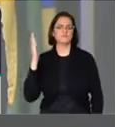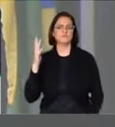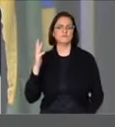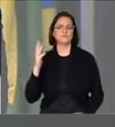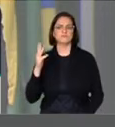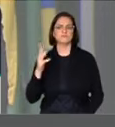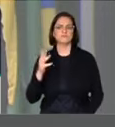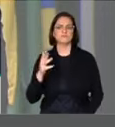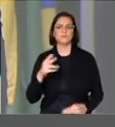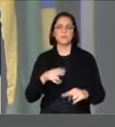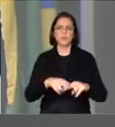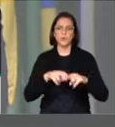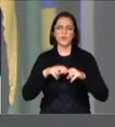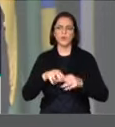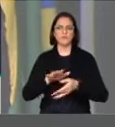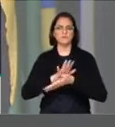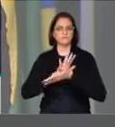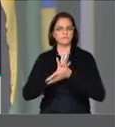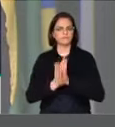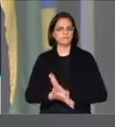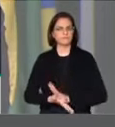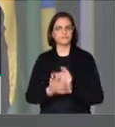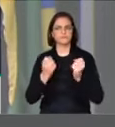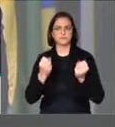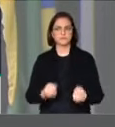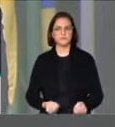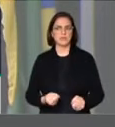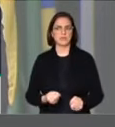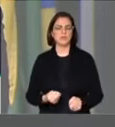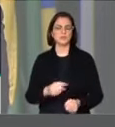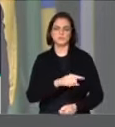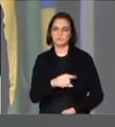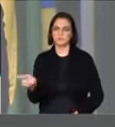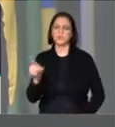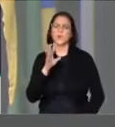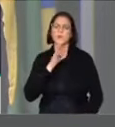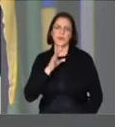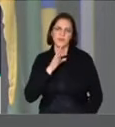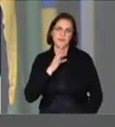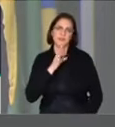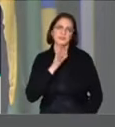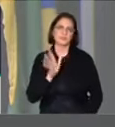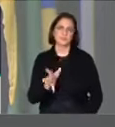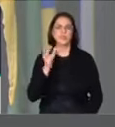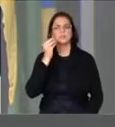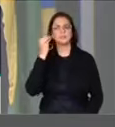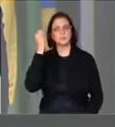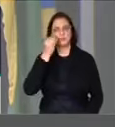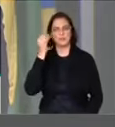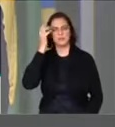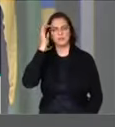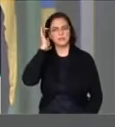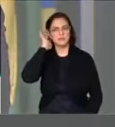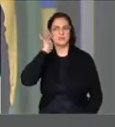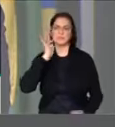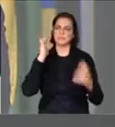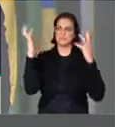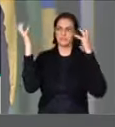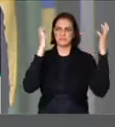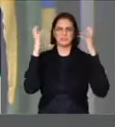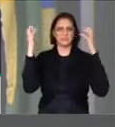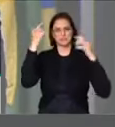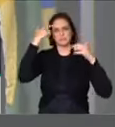LGBTs conhecemos ou passamos por algum momento na nossa vida. Eles minam nossas mentes, eles nos